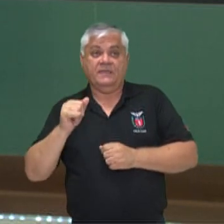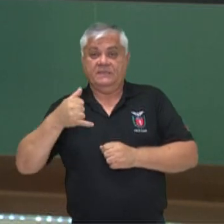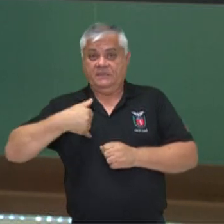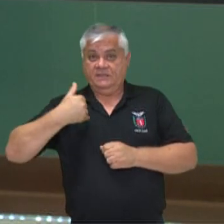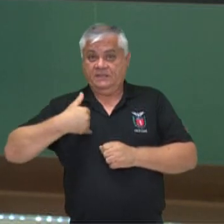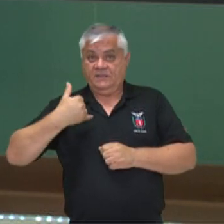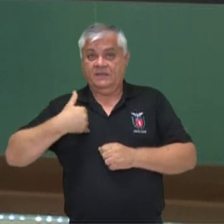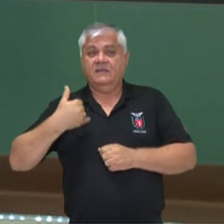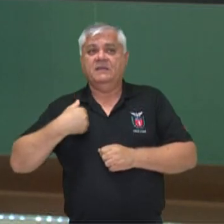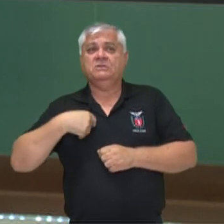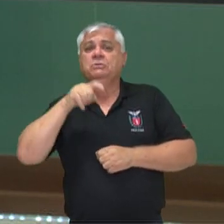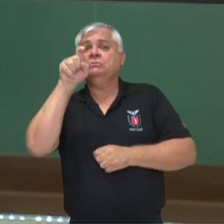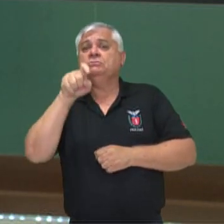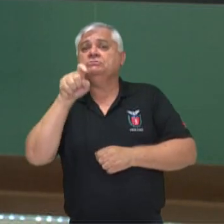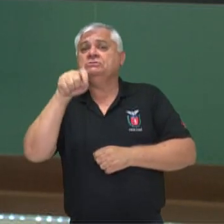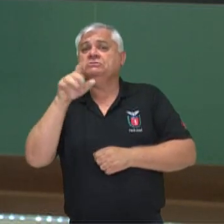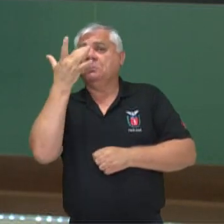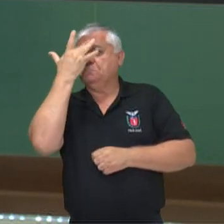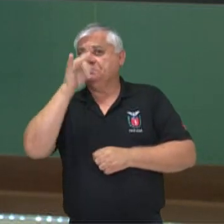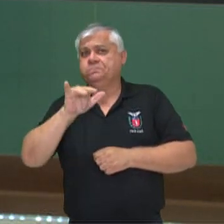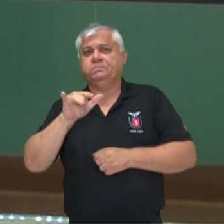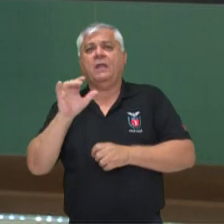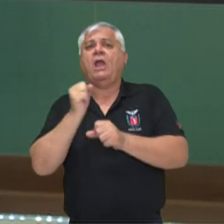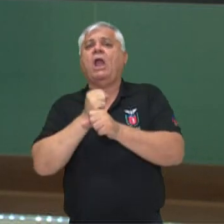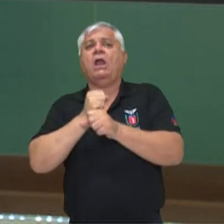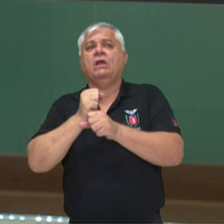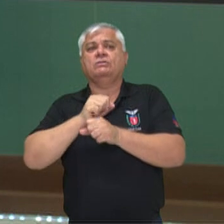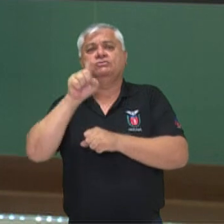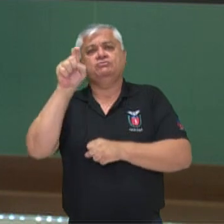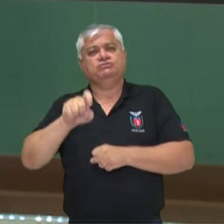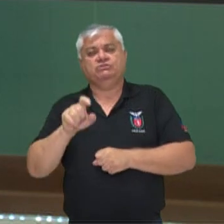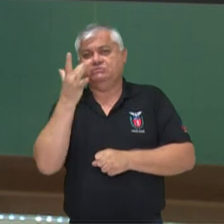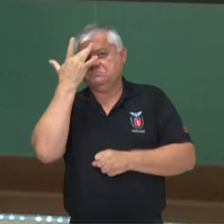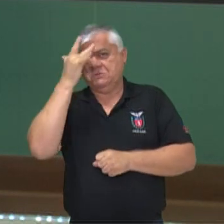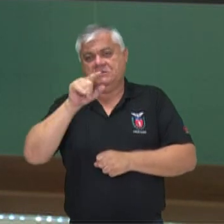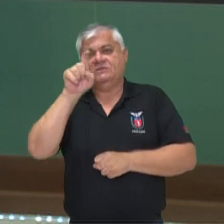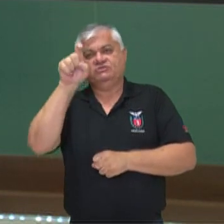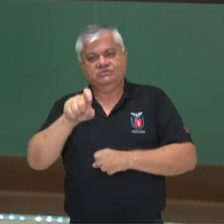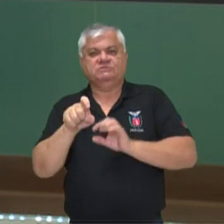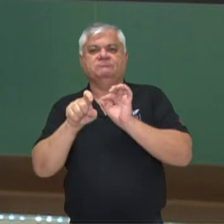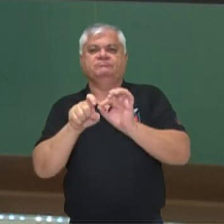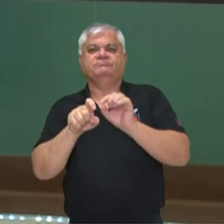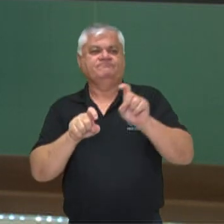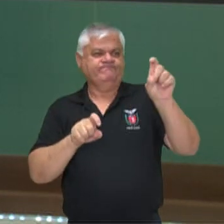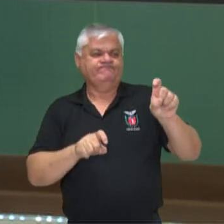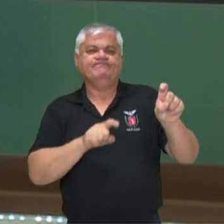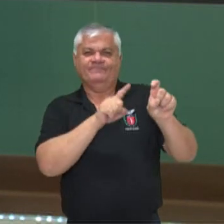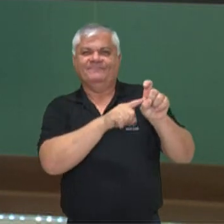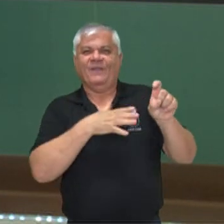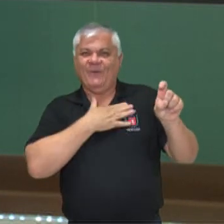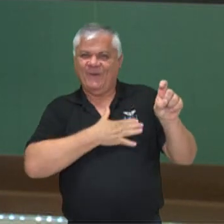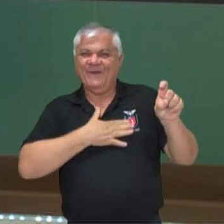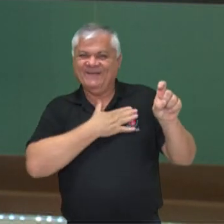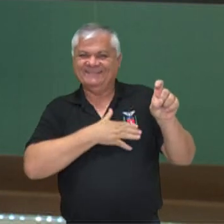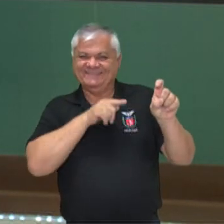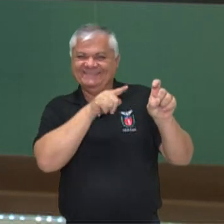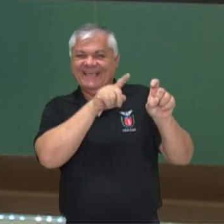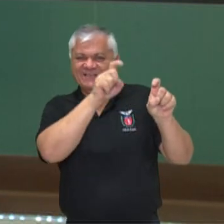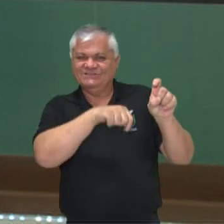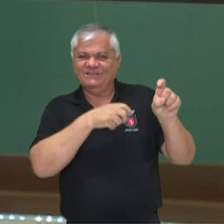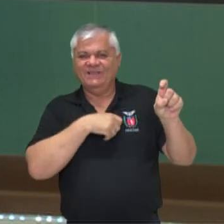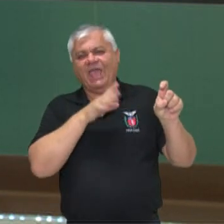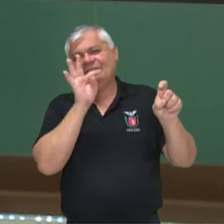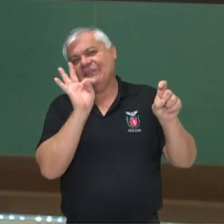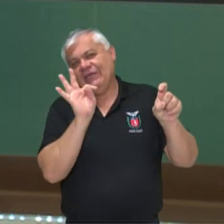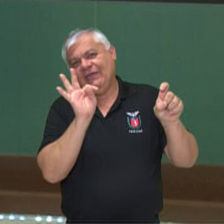X anos atrás. Ele quer saber há quantos anos, certo? Então, vamos chamar isso que ele quer saber de X. Ai, a gente gosta de X, né? Quiser chamar de